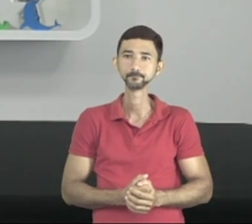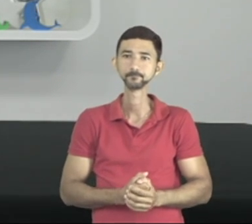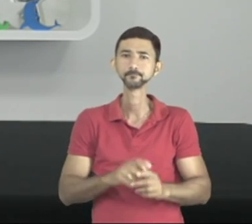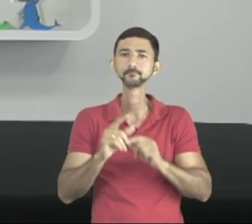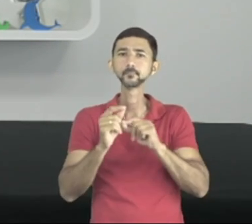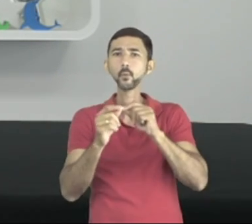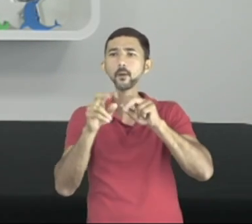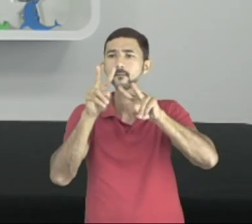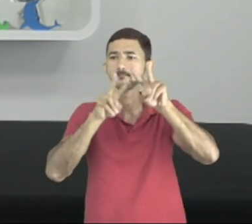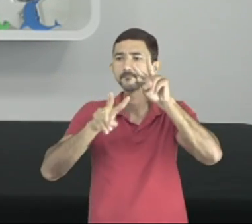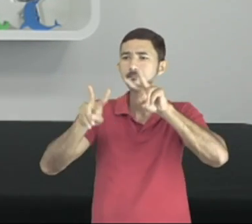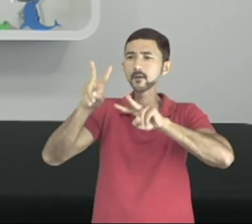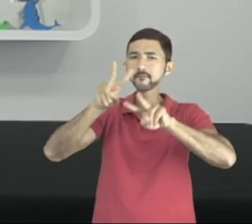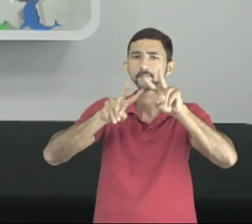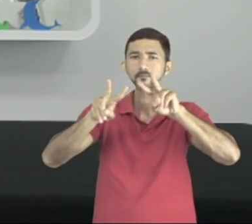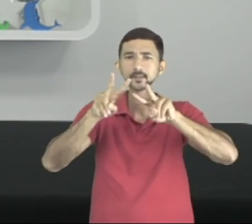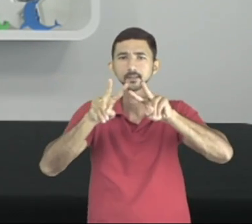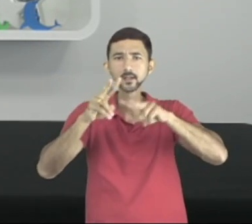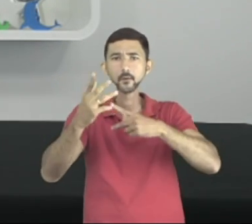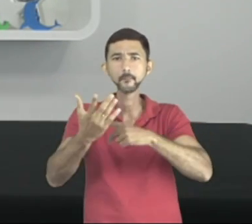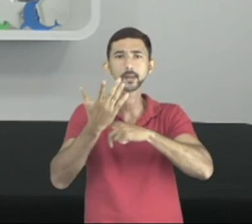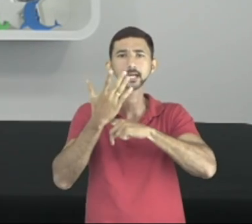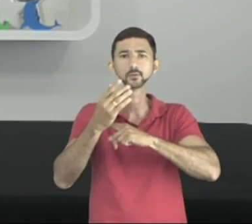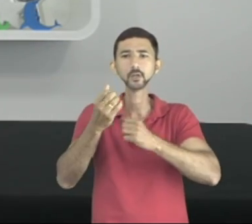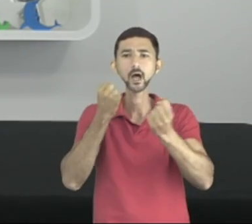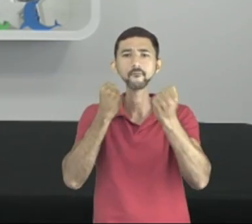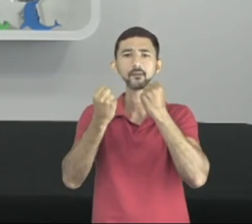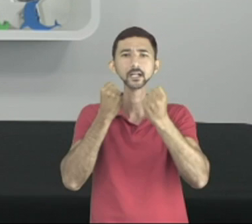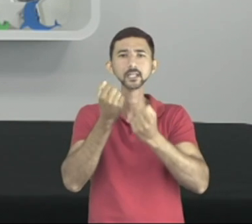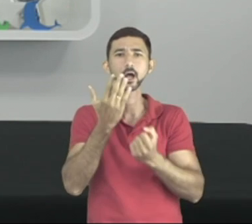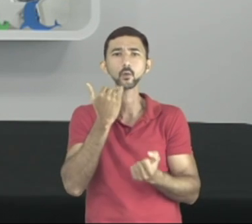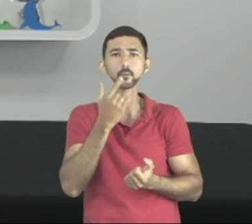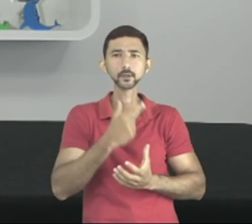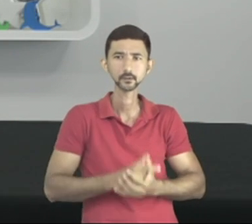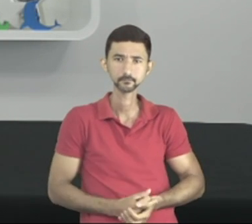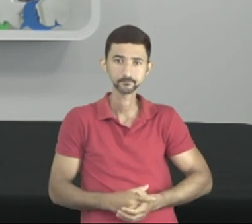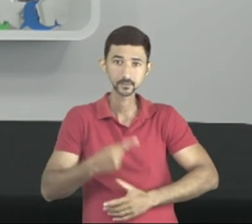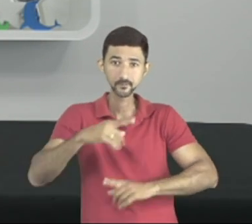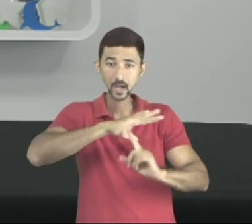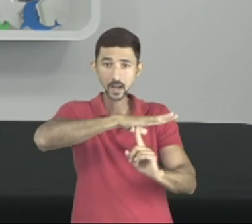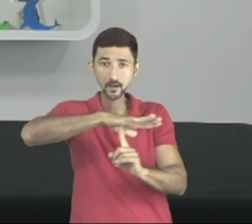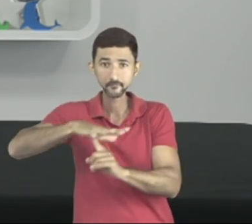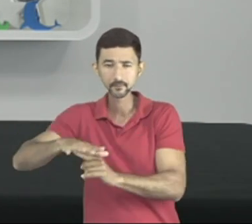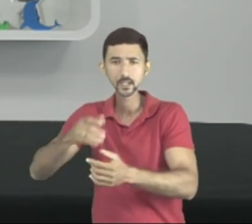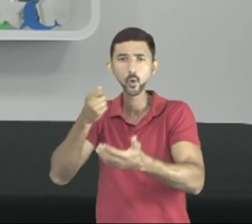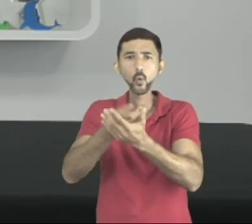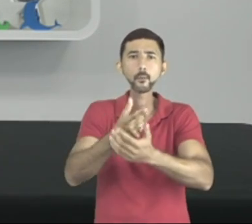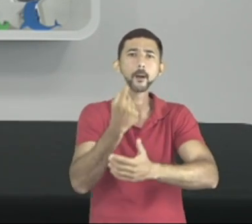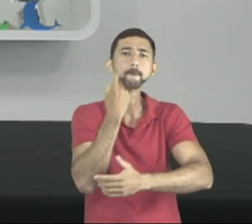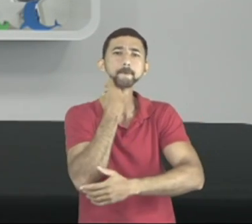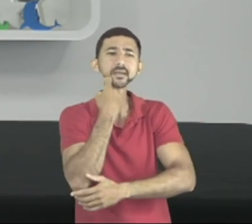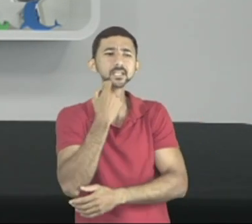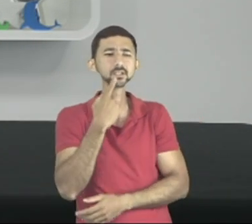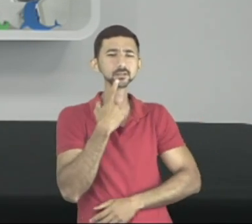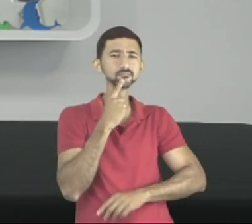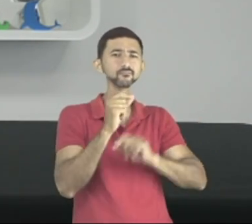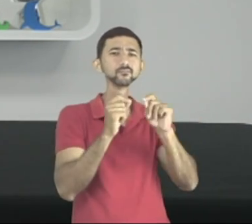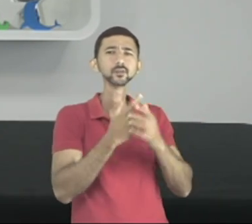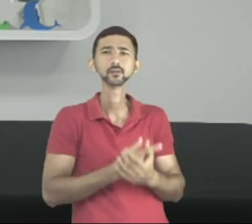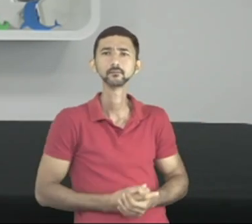Como é que a visão pode servir para avaliar um alimento? Quando você vai numa feira e vai comprar peixe, o que o pessoal